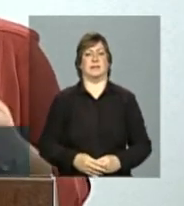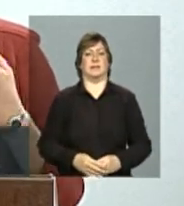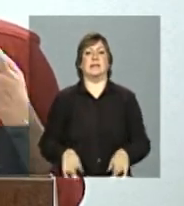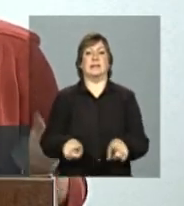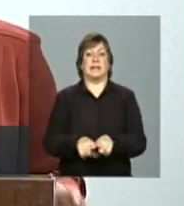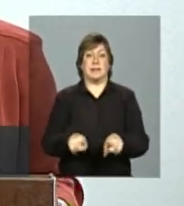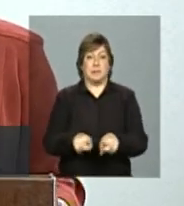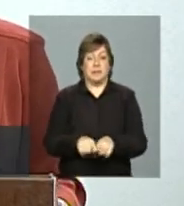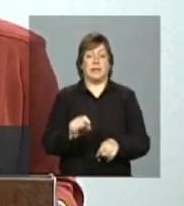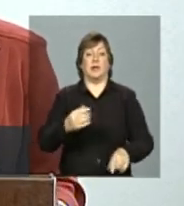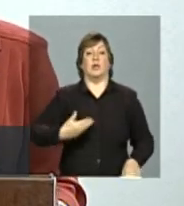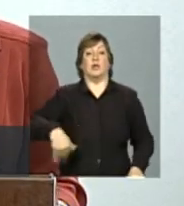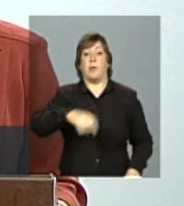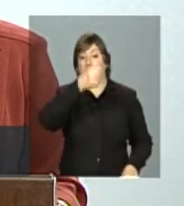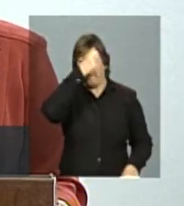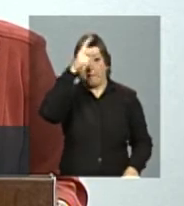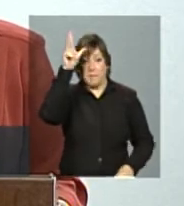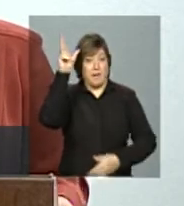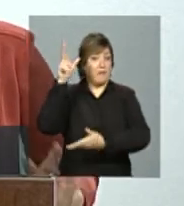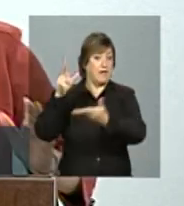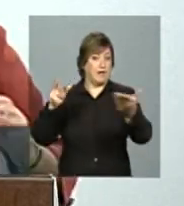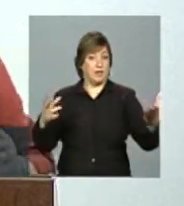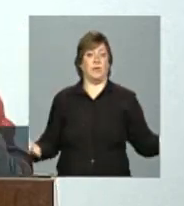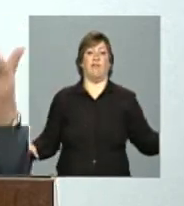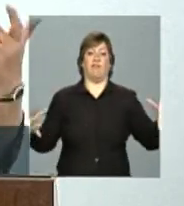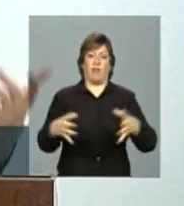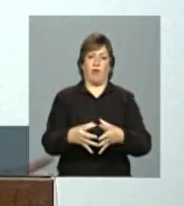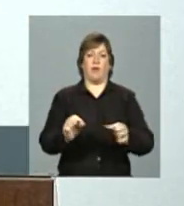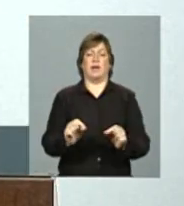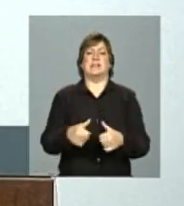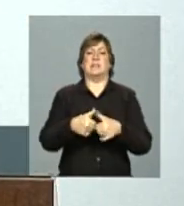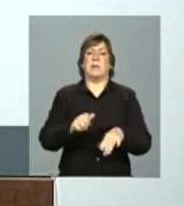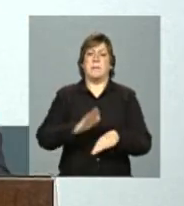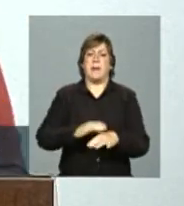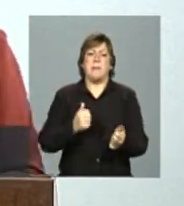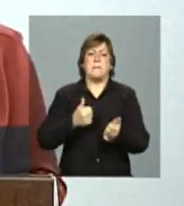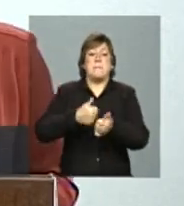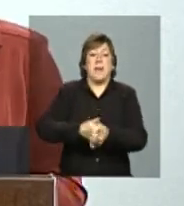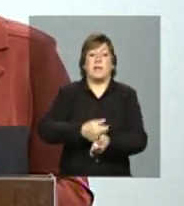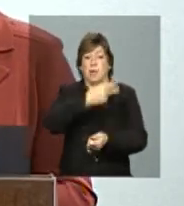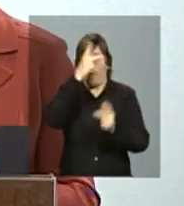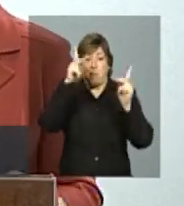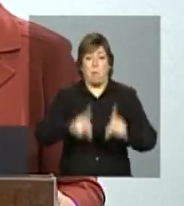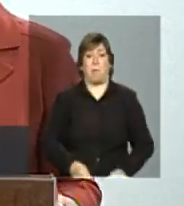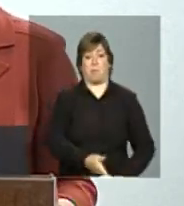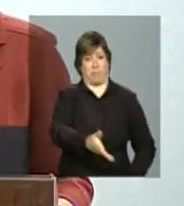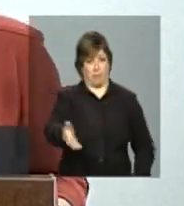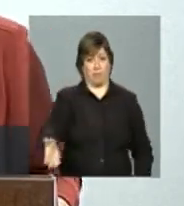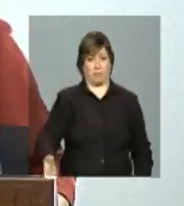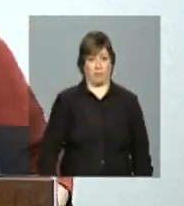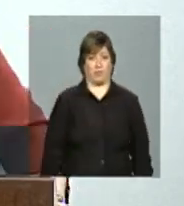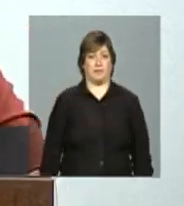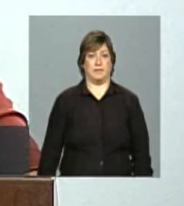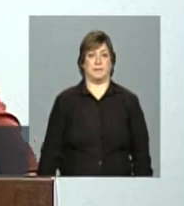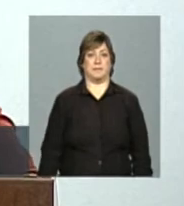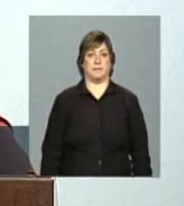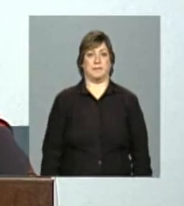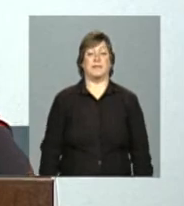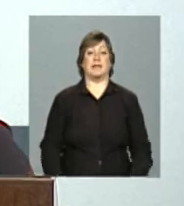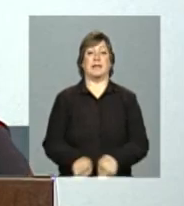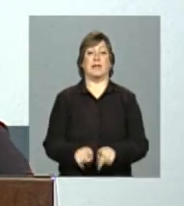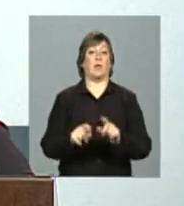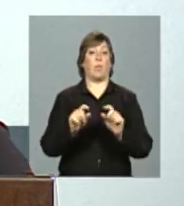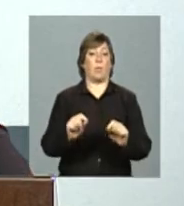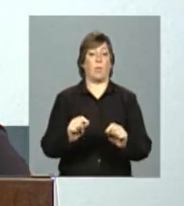das nossas prefeituras que estão mais perto da Comunidade e o